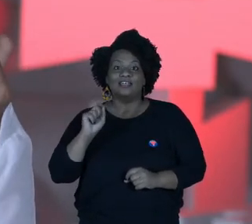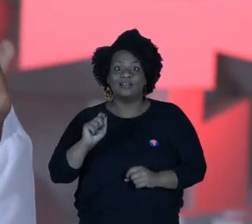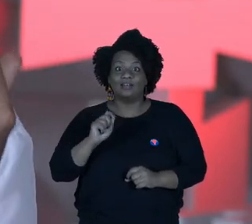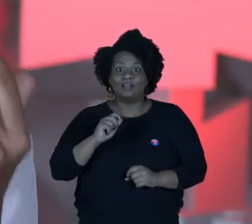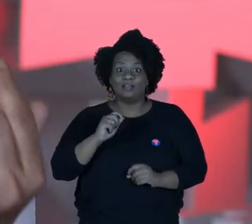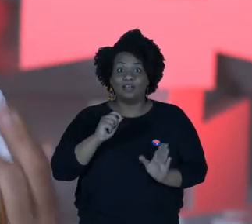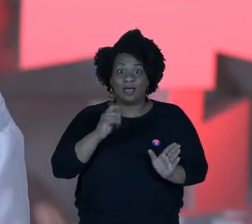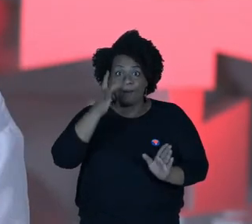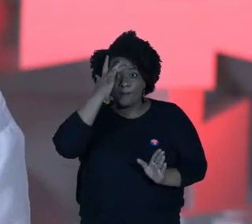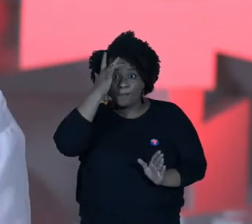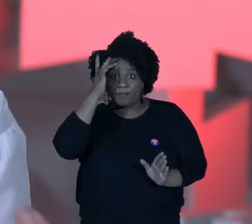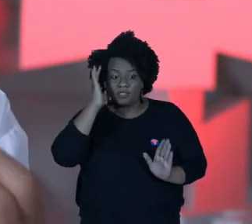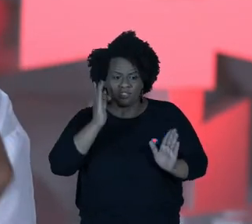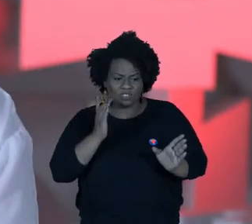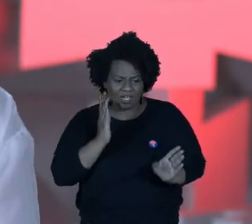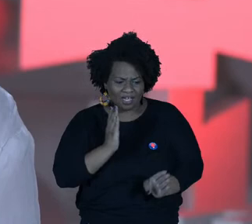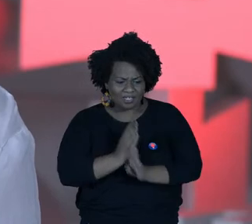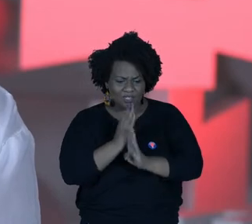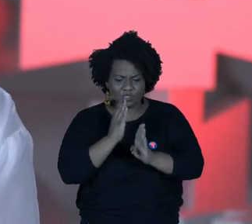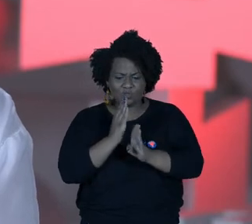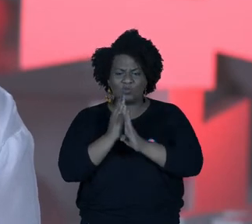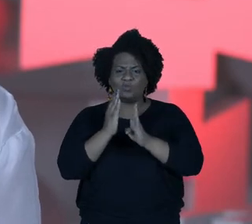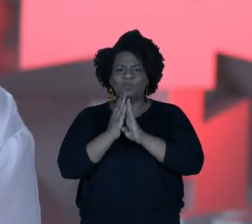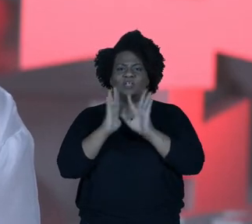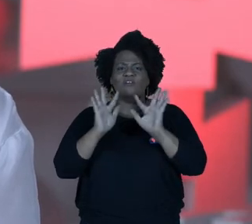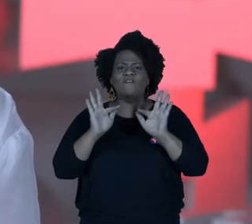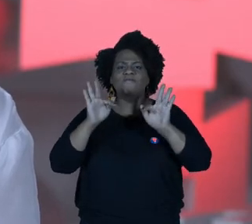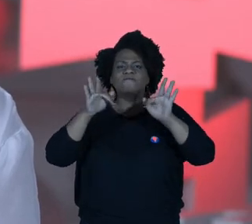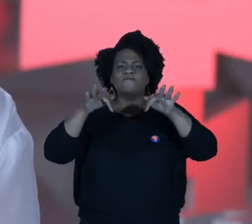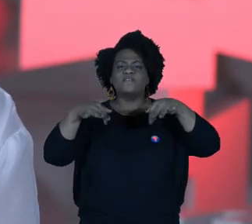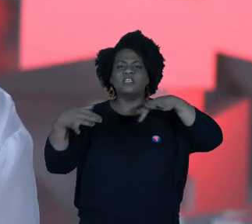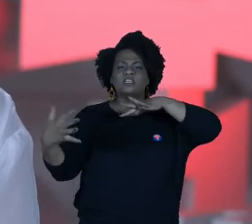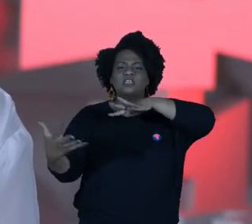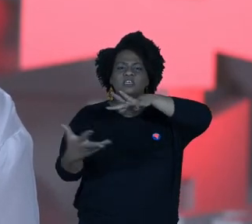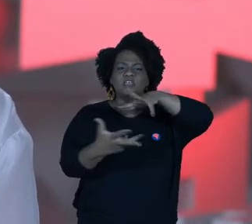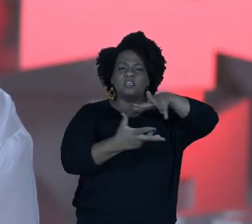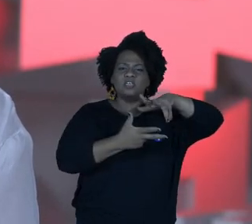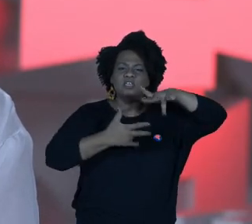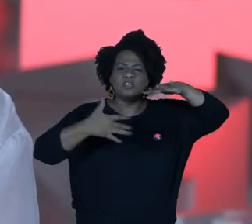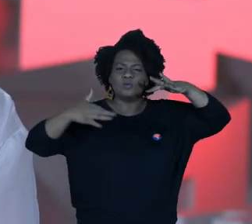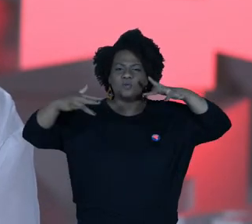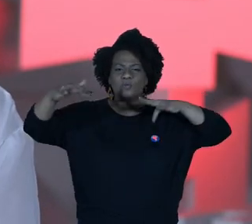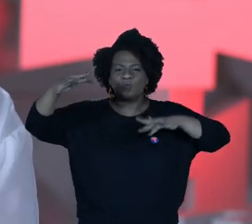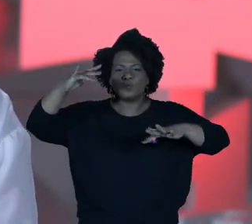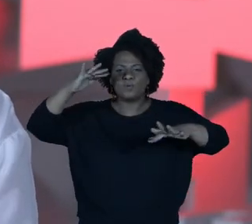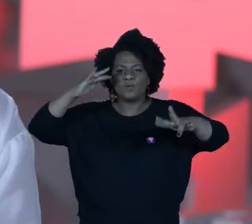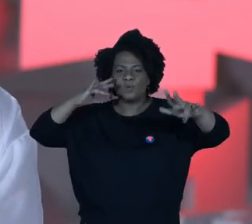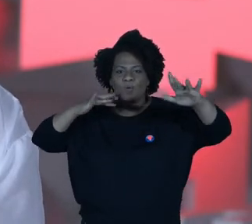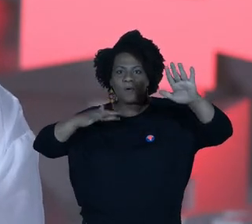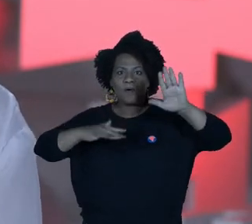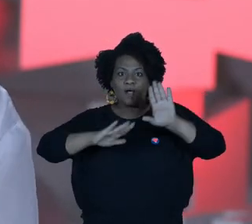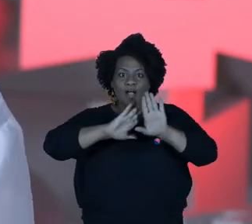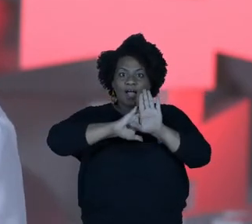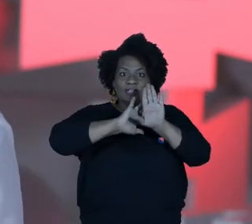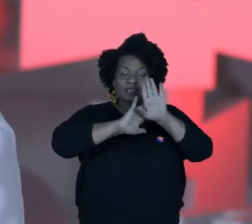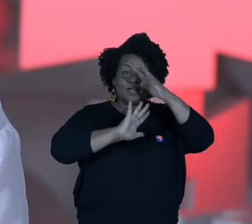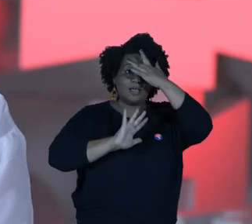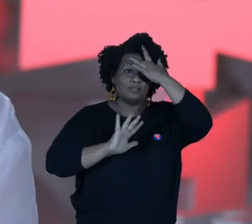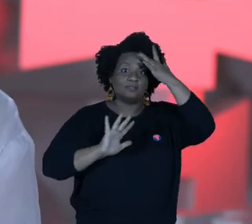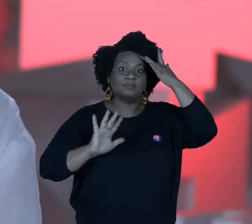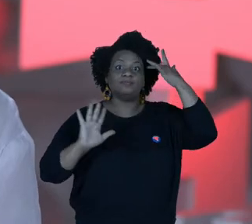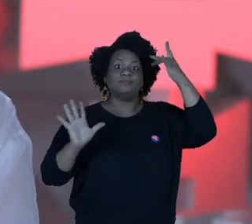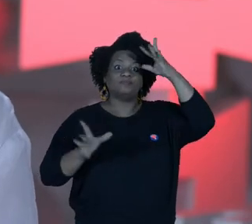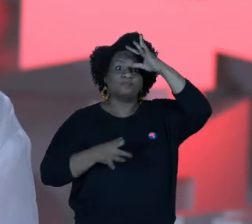descobriu a infinitude do cosmos. Atrás dos personagens, você tem uma abertura, uma janela